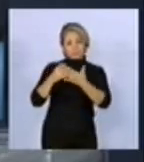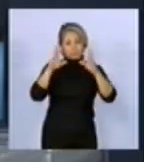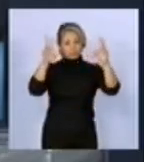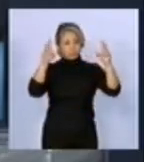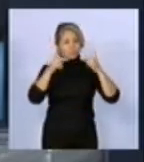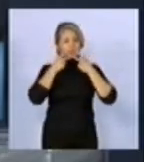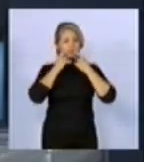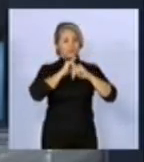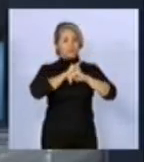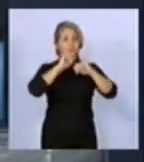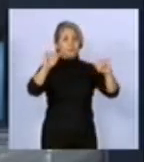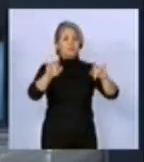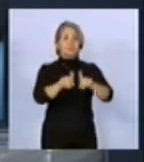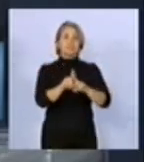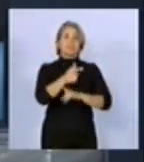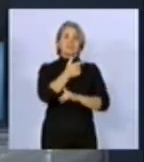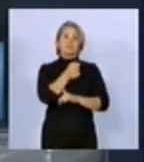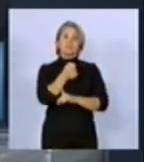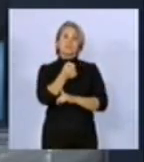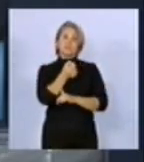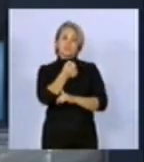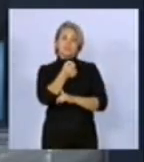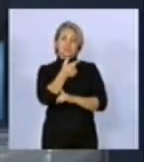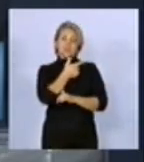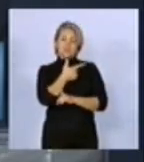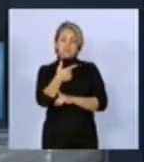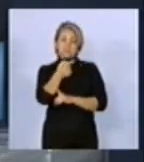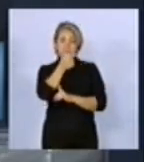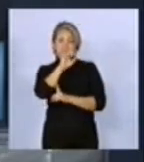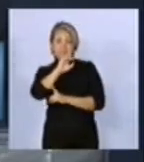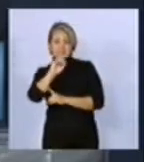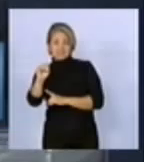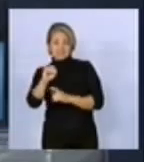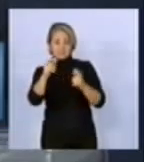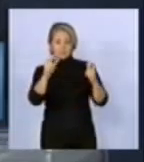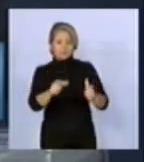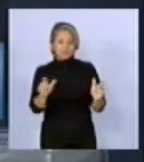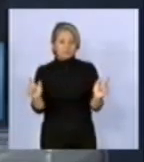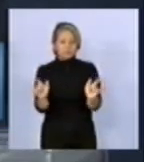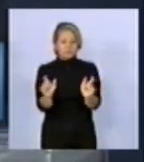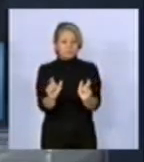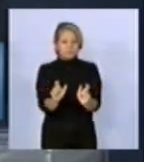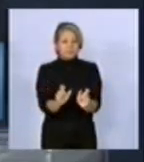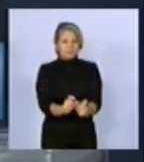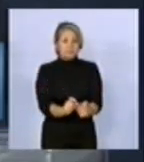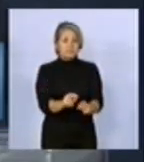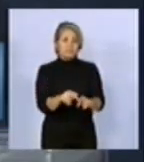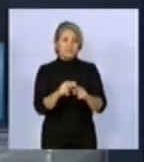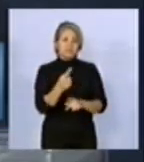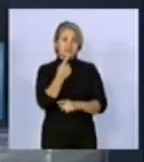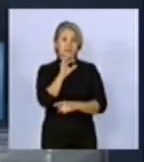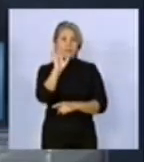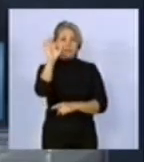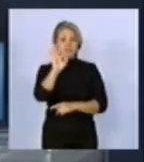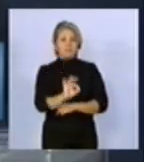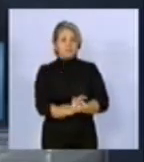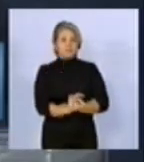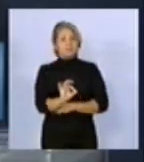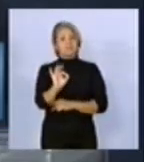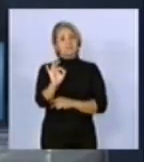27 de trabal serão reduzidos a cada 1% da cana mecanizável